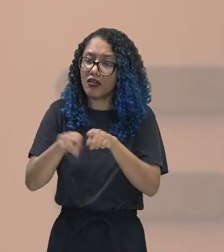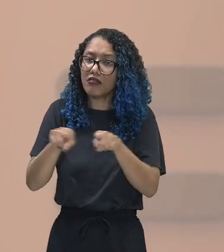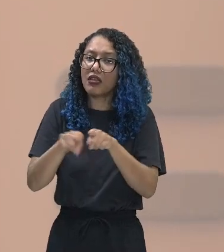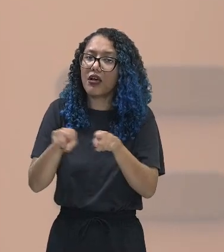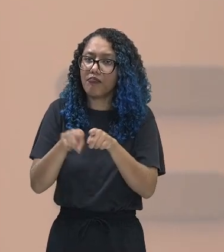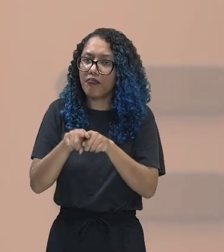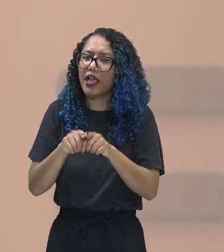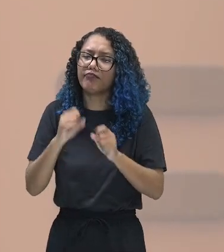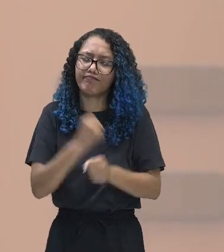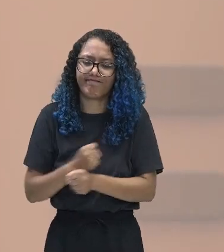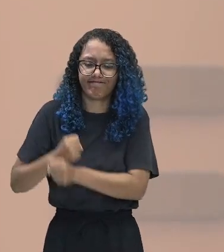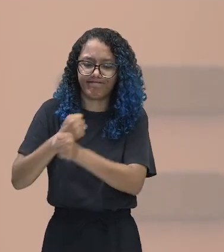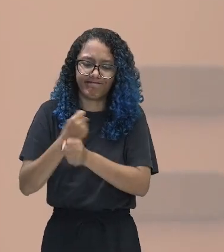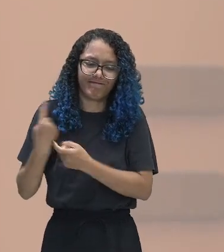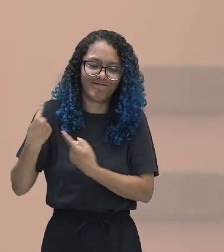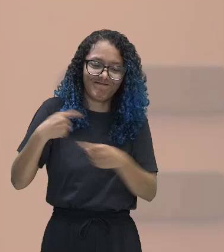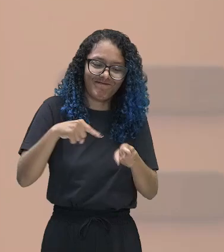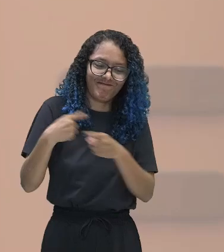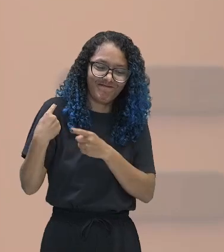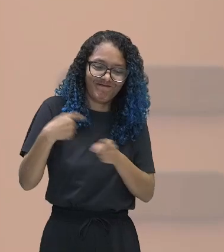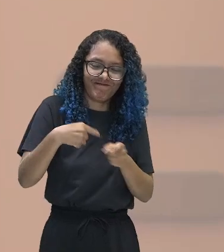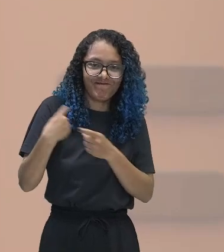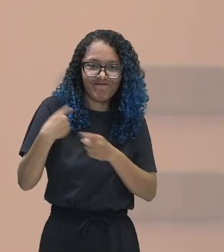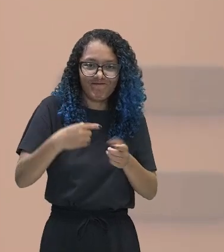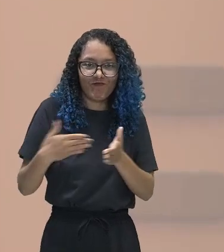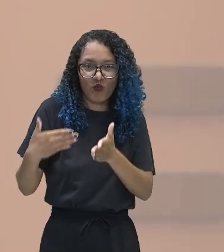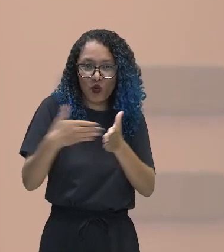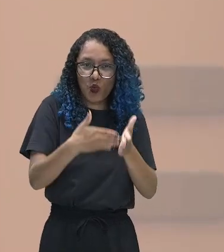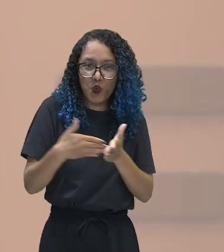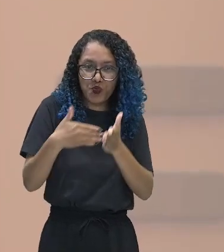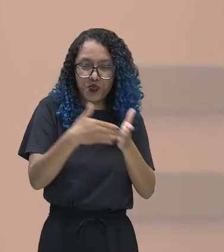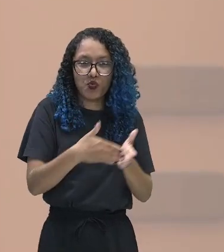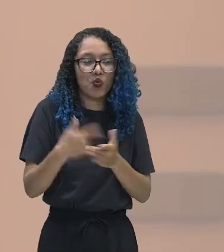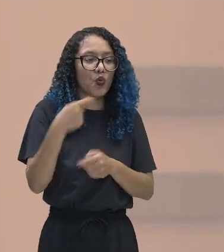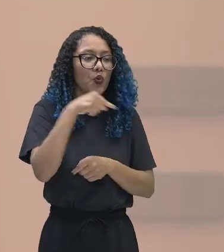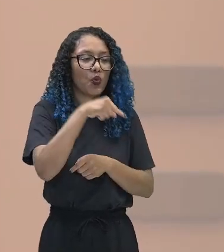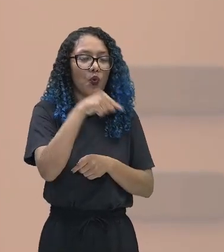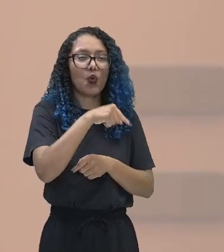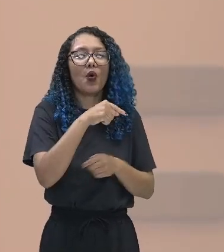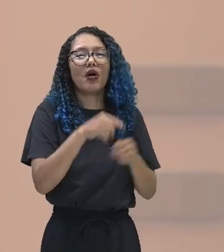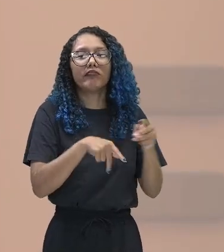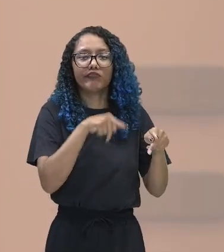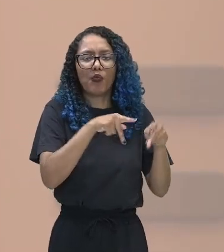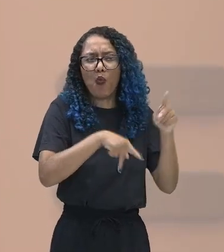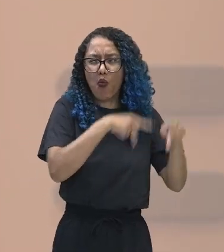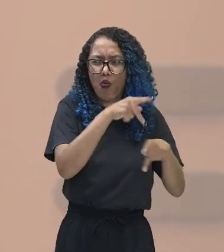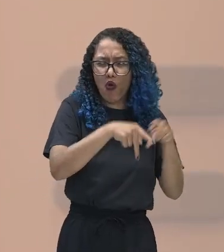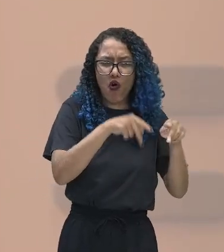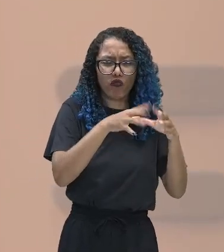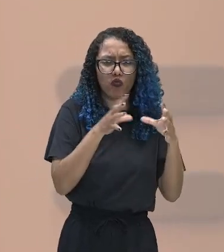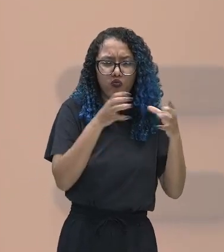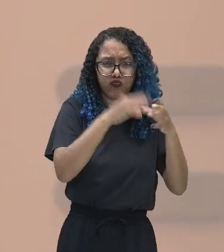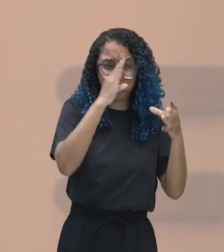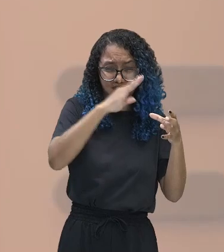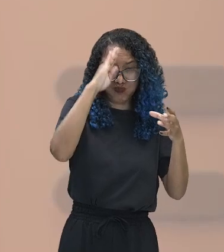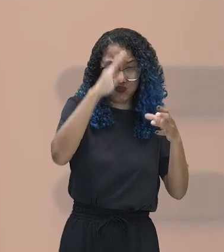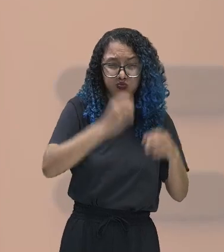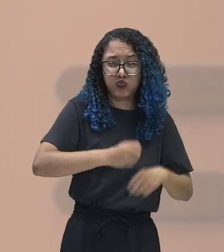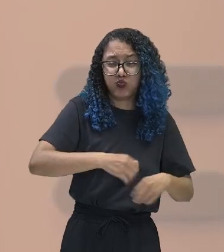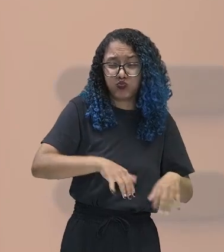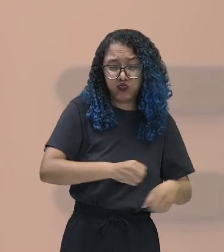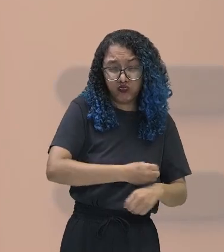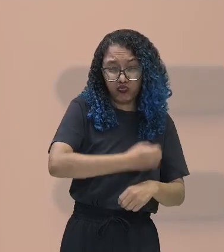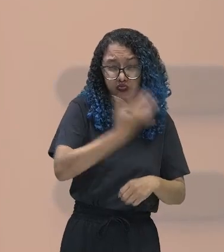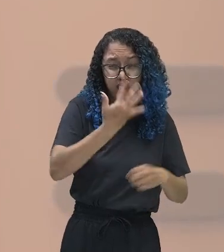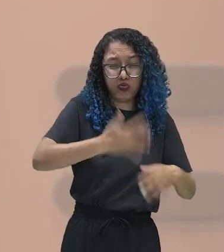mundo grego, vai então tentar barrar aí, não é mesmo, o exército, que era muito mais numeroso, né, do que